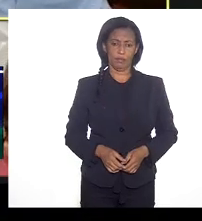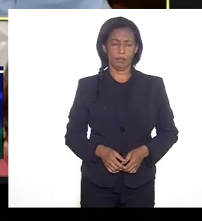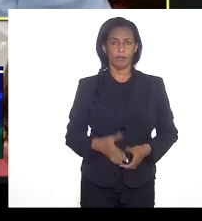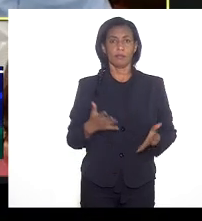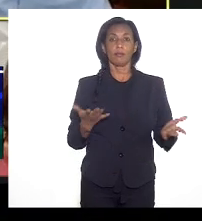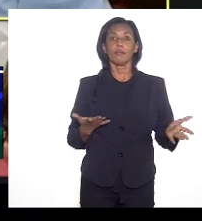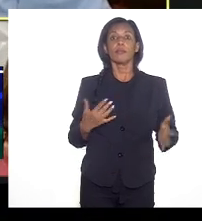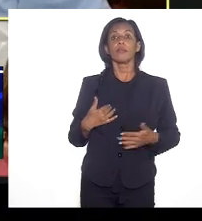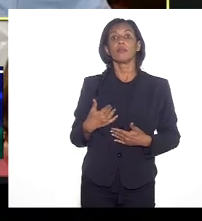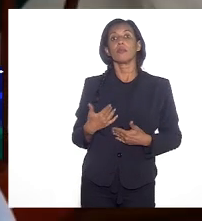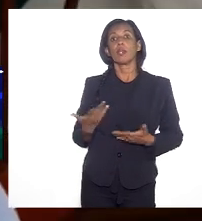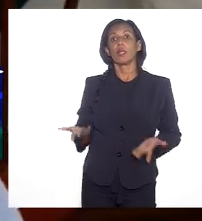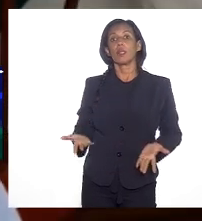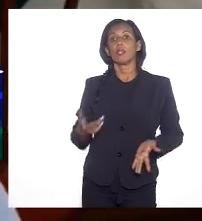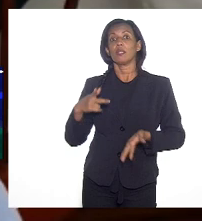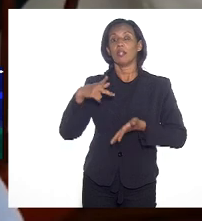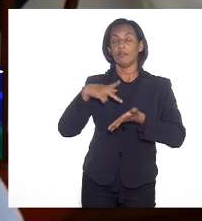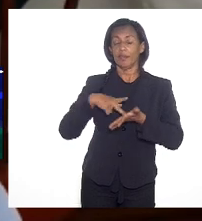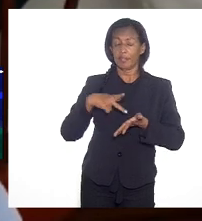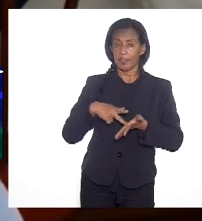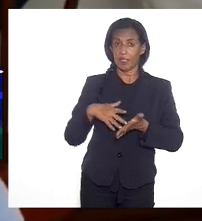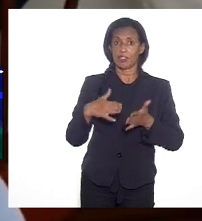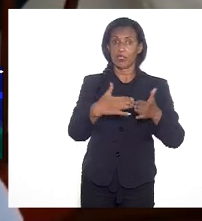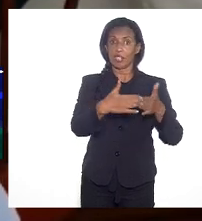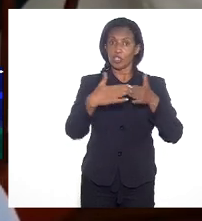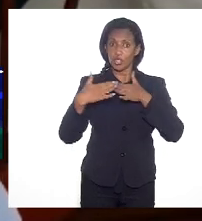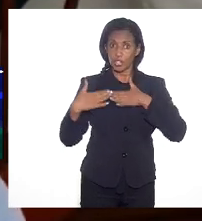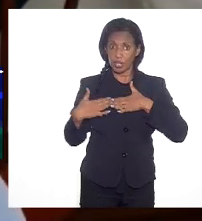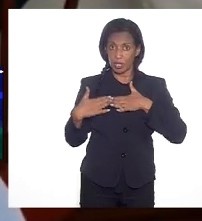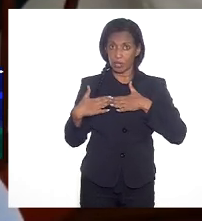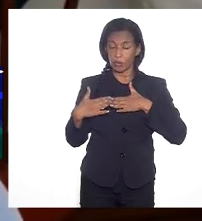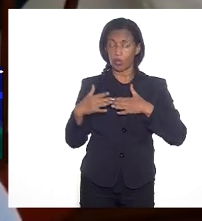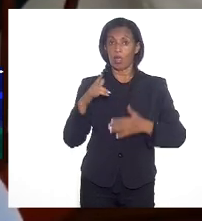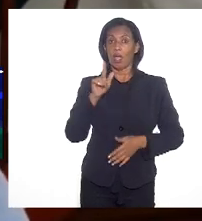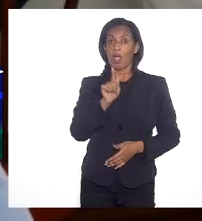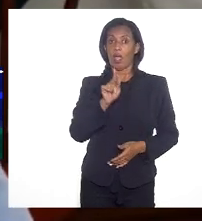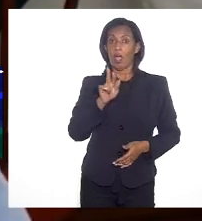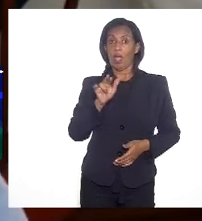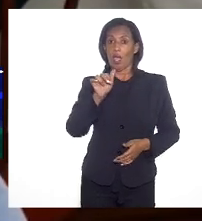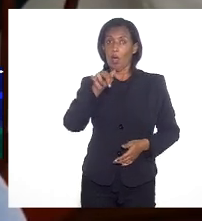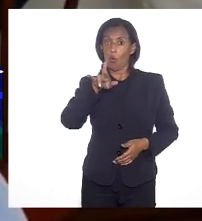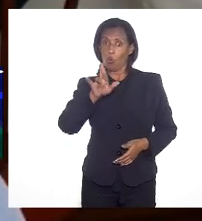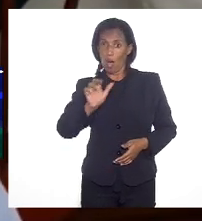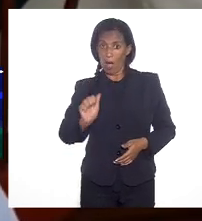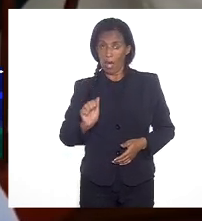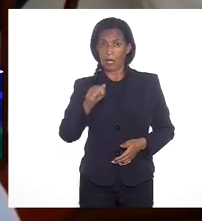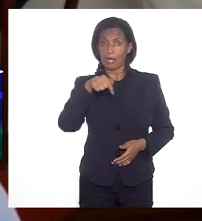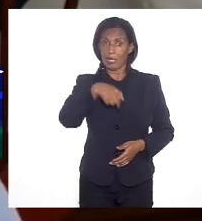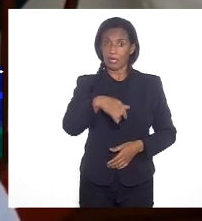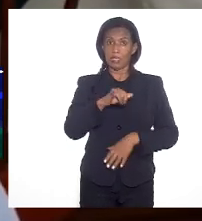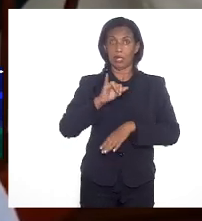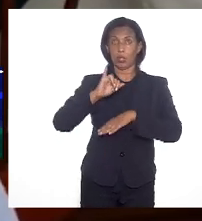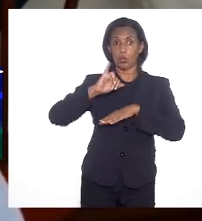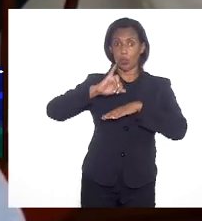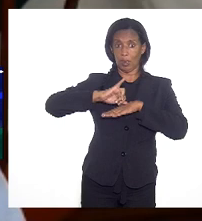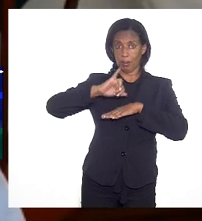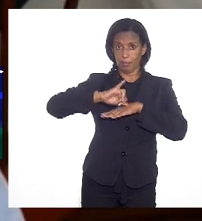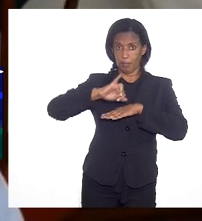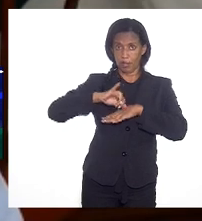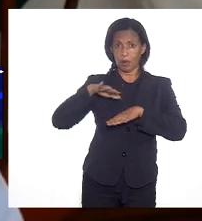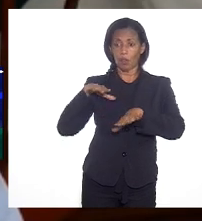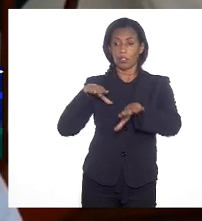Rodrigo Mourinho, até tirando a guarda municipal do Rio, que tem, inclusive, uma escola de formação e tudo mais,